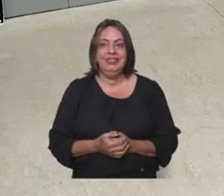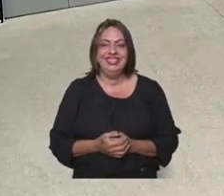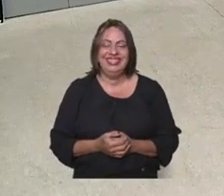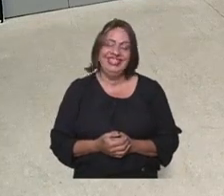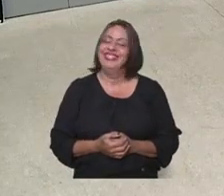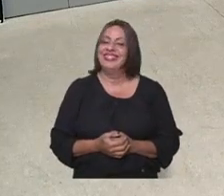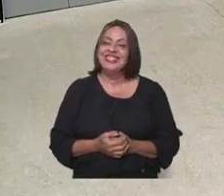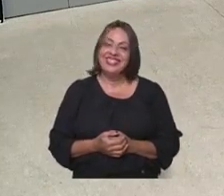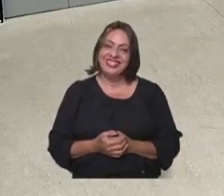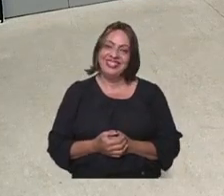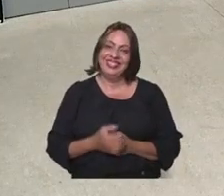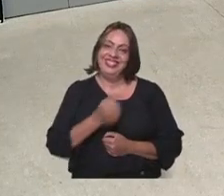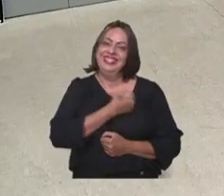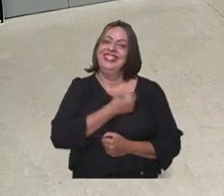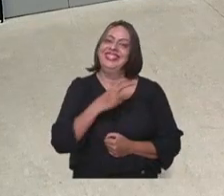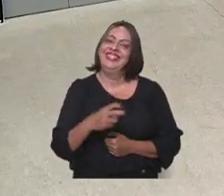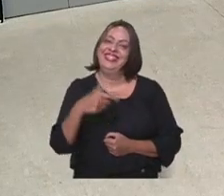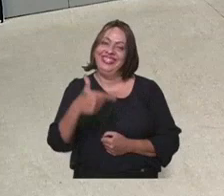17.